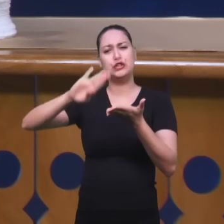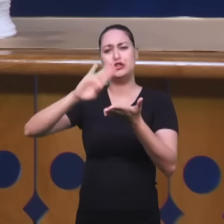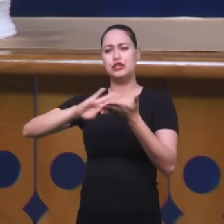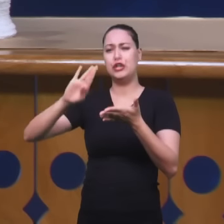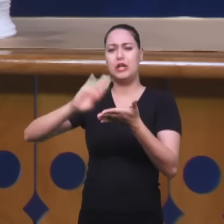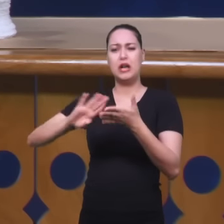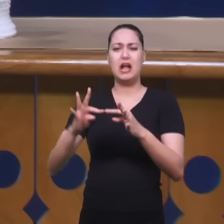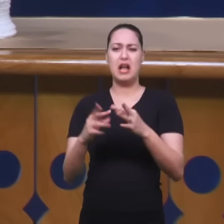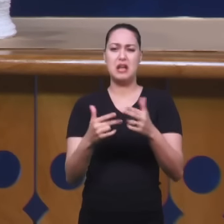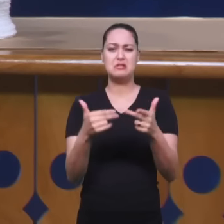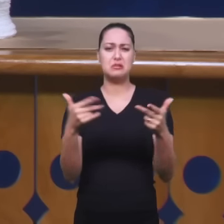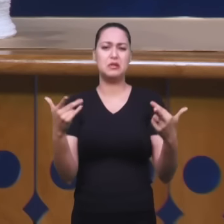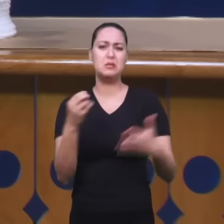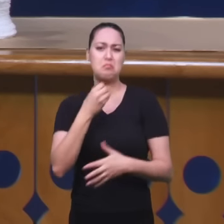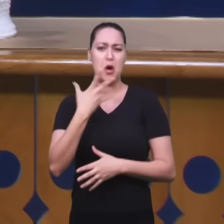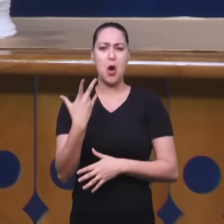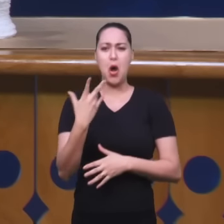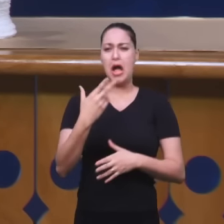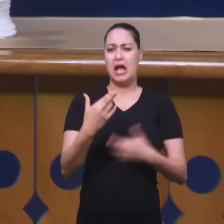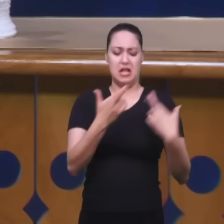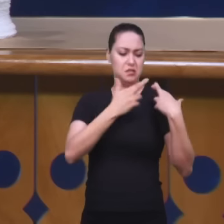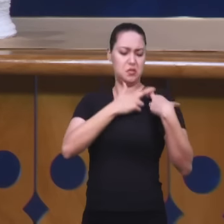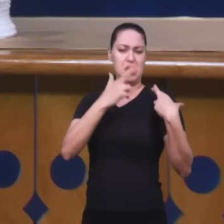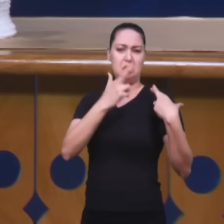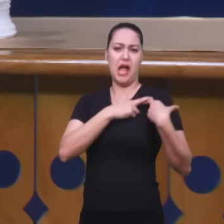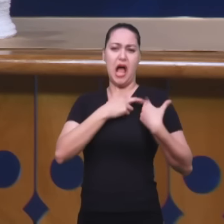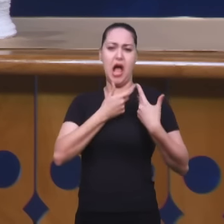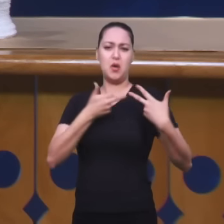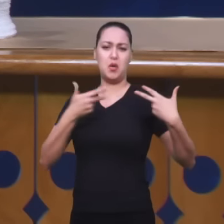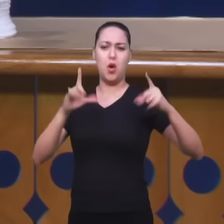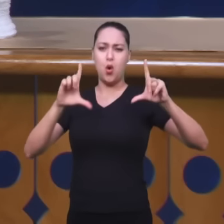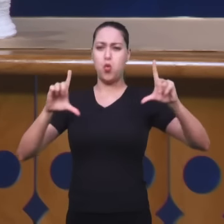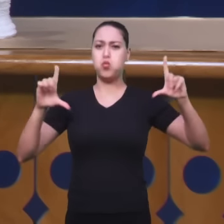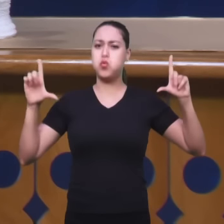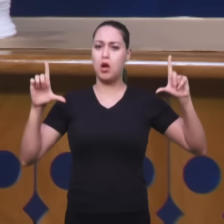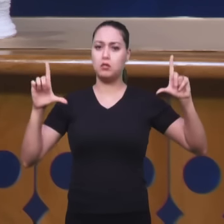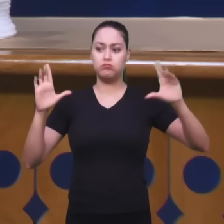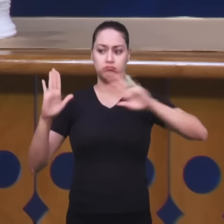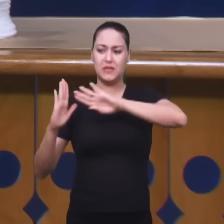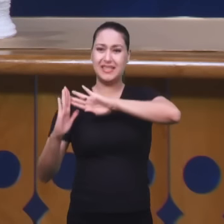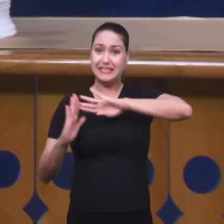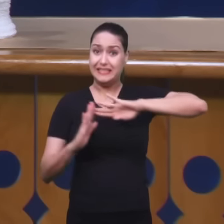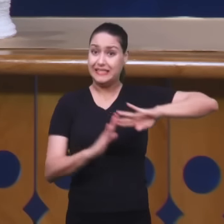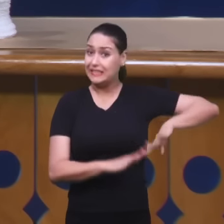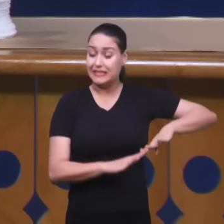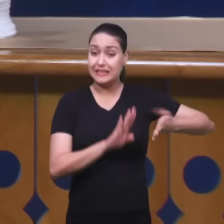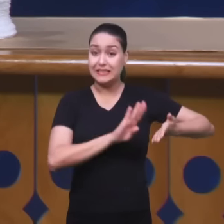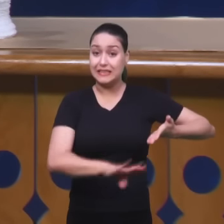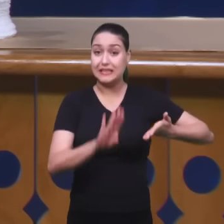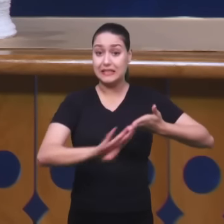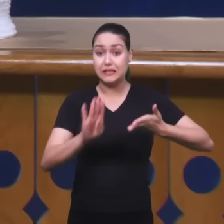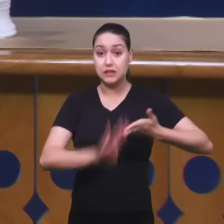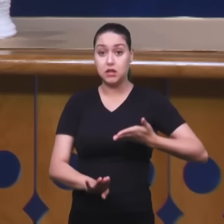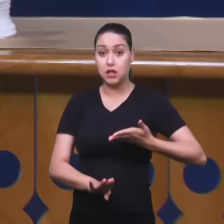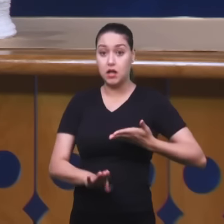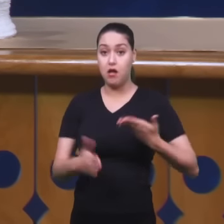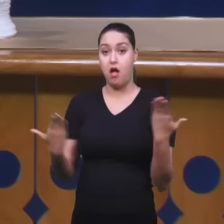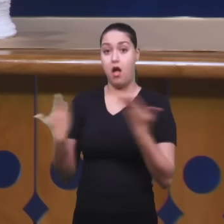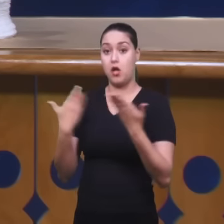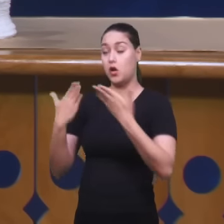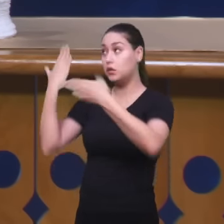Importante De grandes responsabilidades Mas nós estamos aqui Diante de Deus Diante do Todo-Poderoso Ele nos